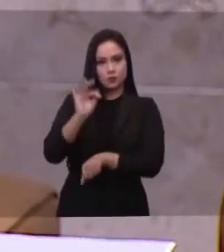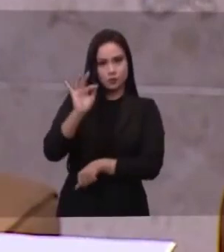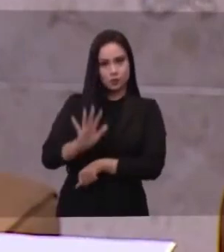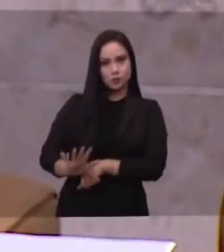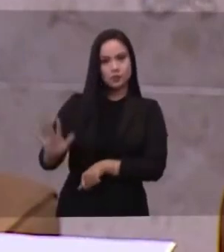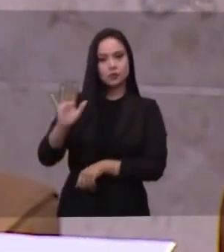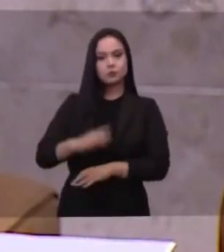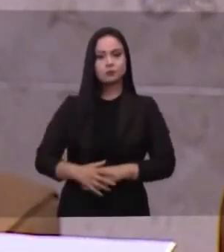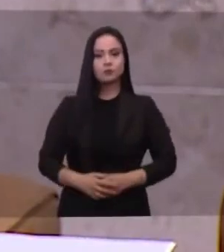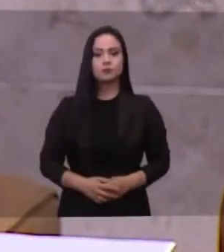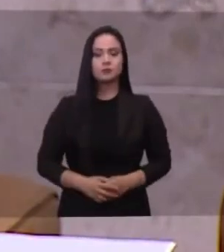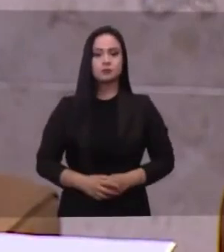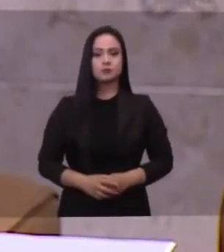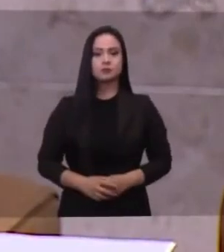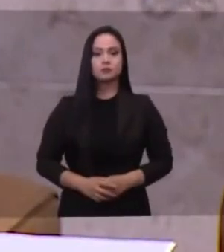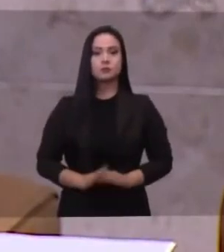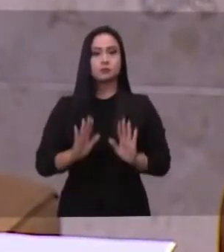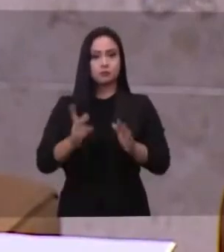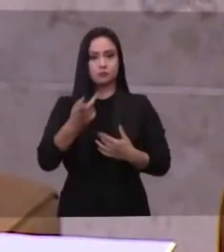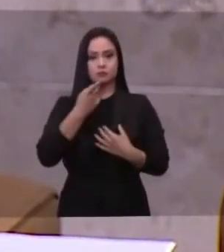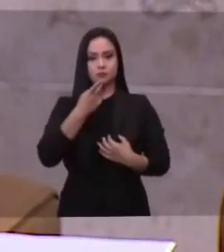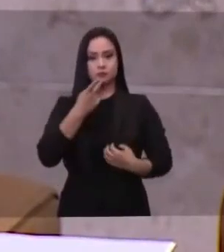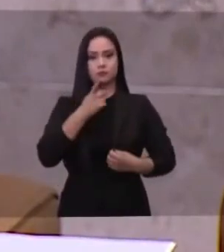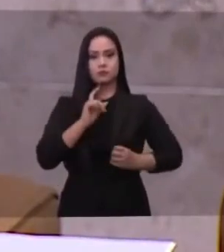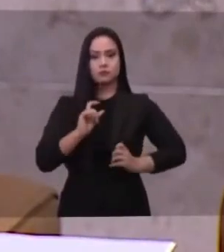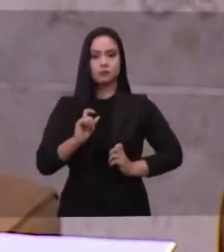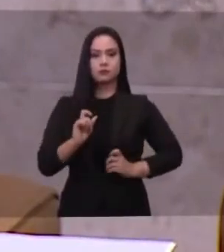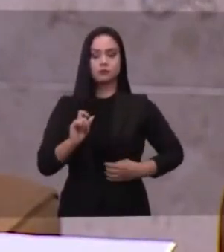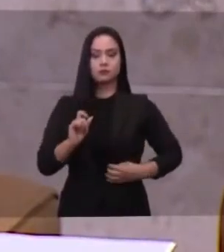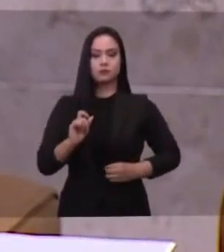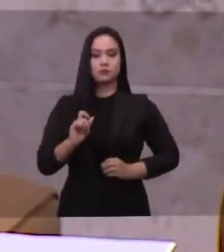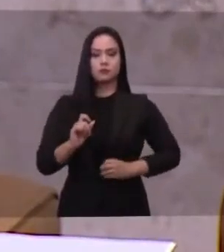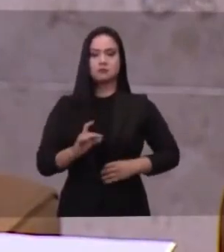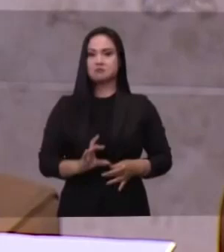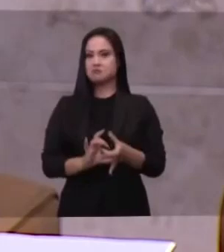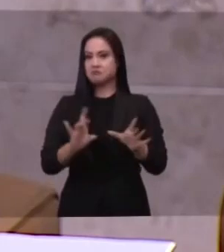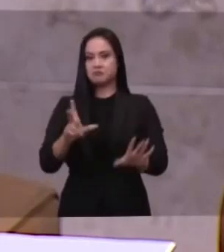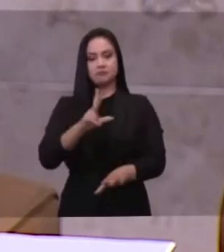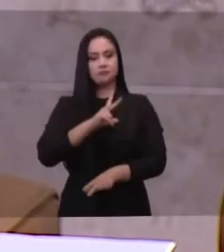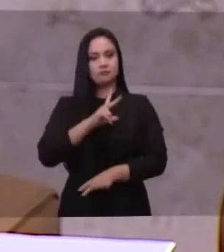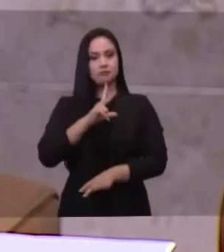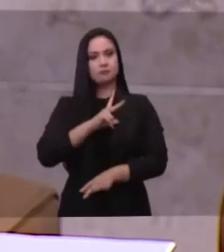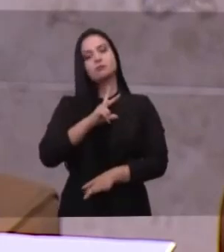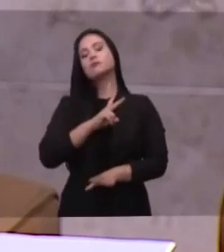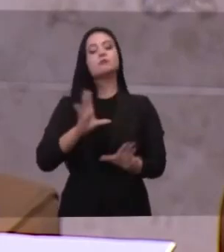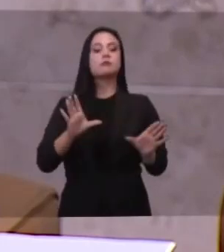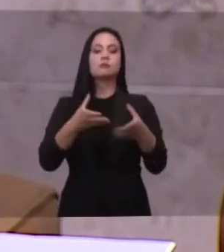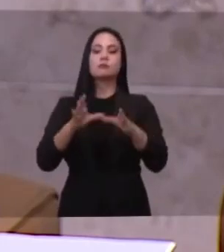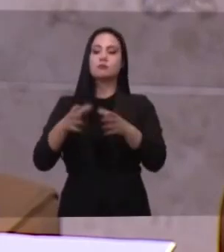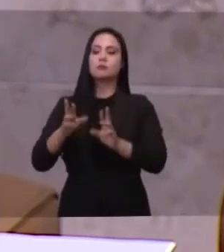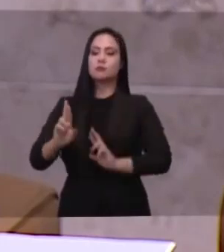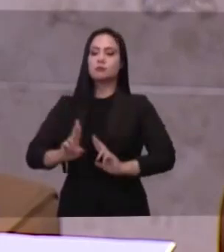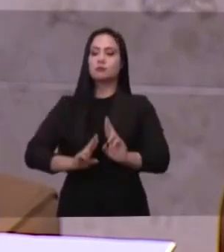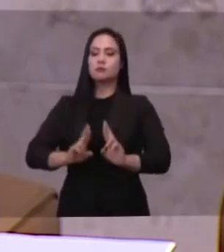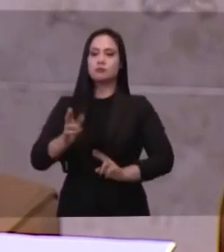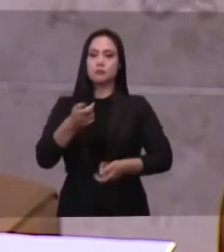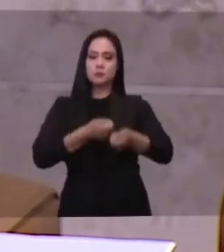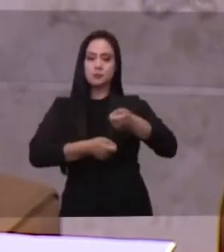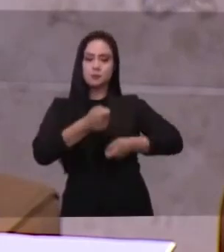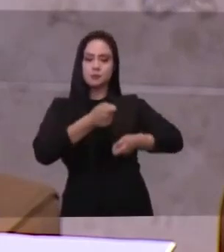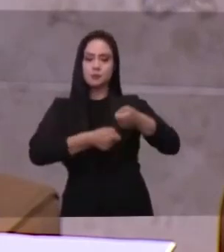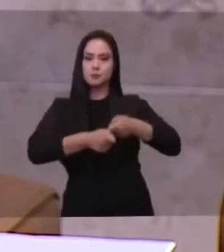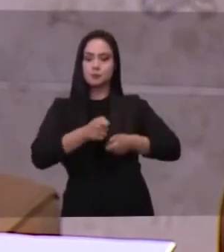Federal. Todavia, o que se manifesta na arbitragem é a autonomia privada das partes da relação